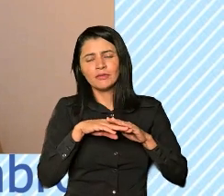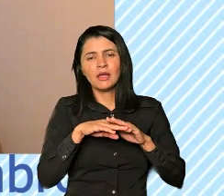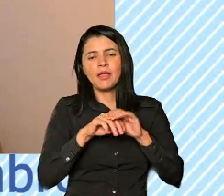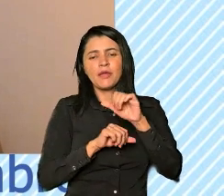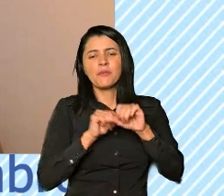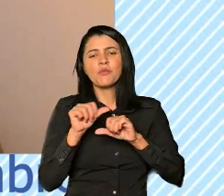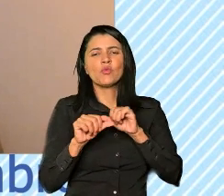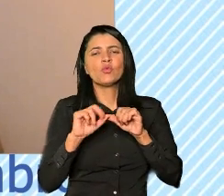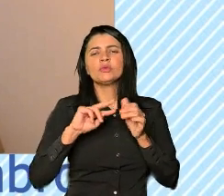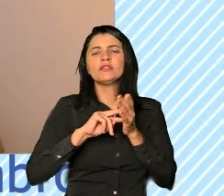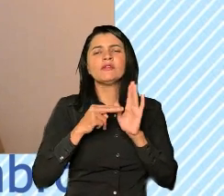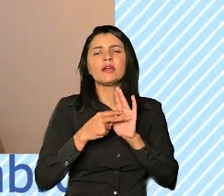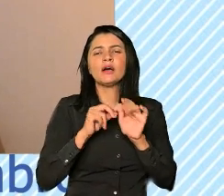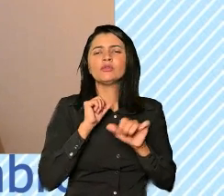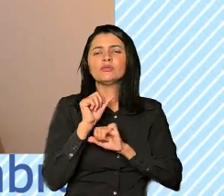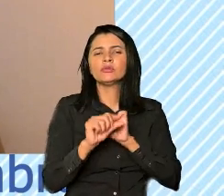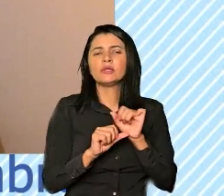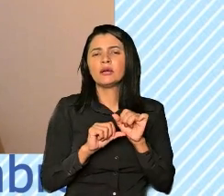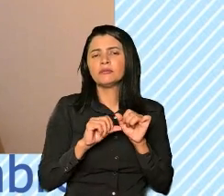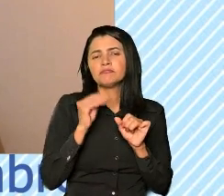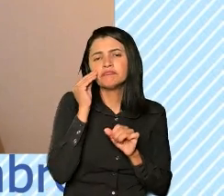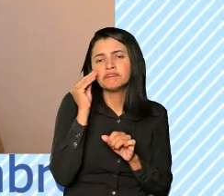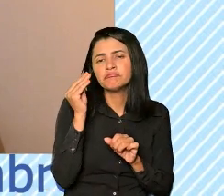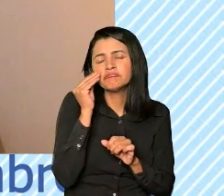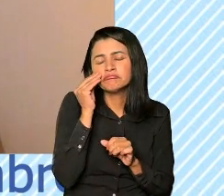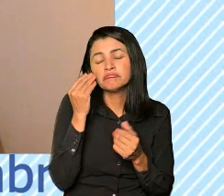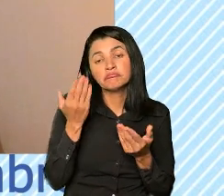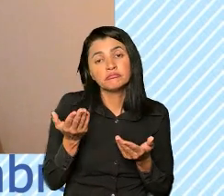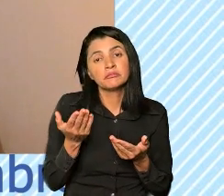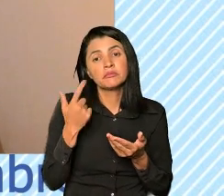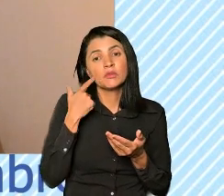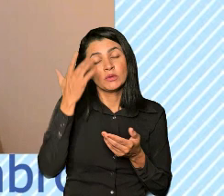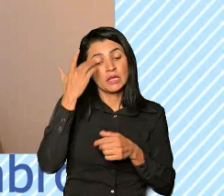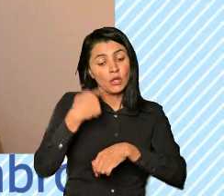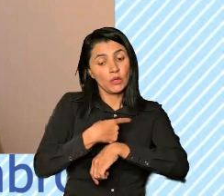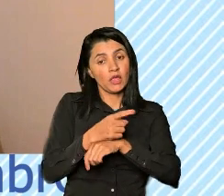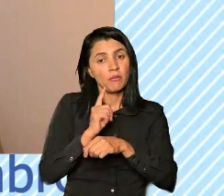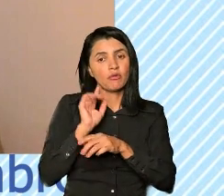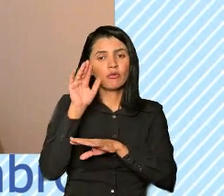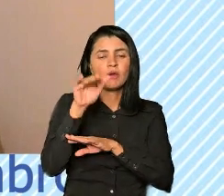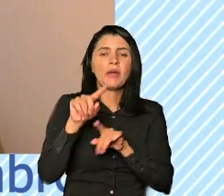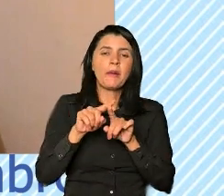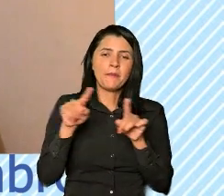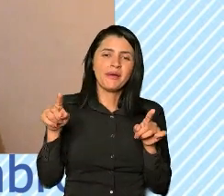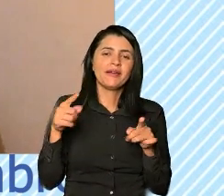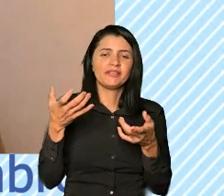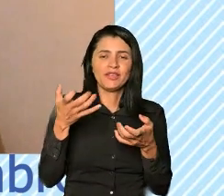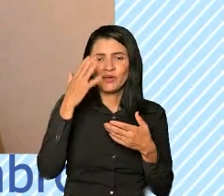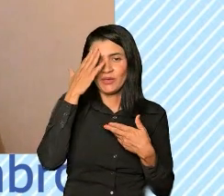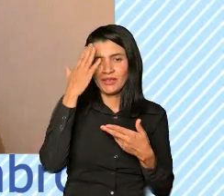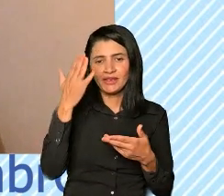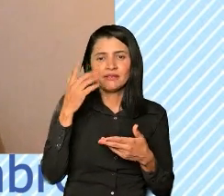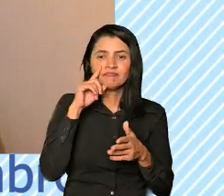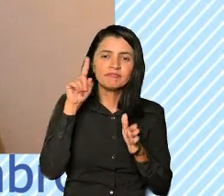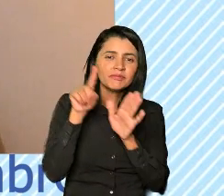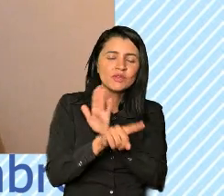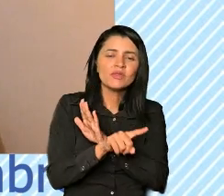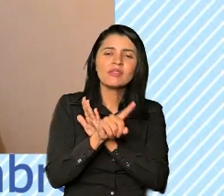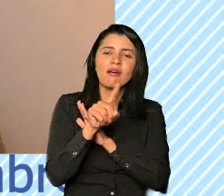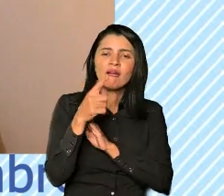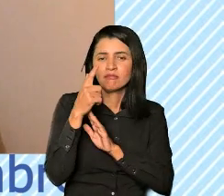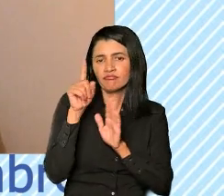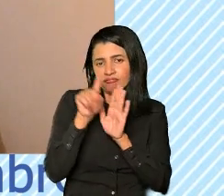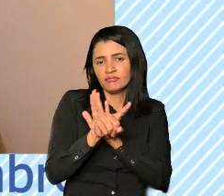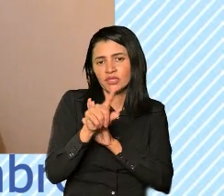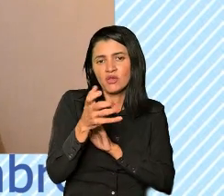mudar o significado. Né? Então, não sei se eu ultrapassei meu tempo aqui, mas eu gostaria de fazer essa